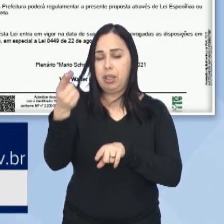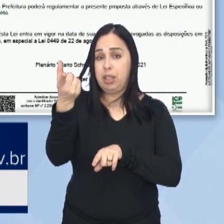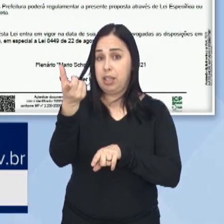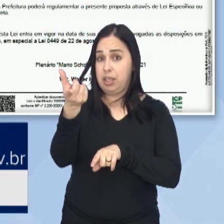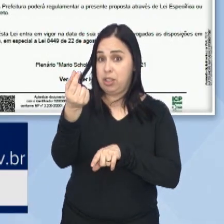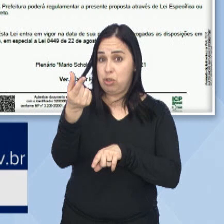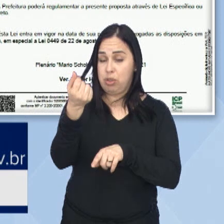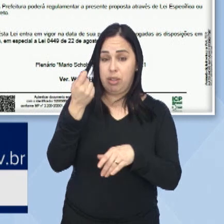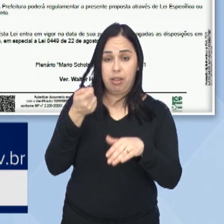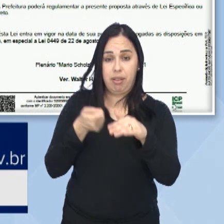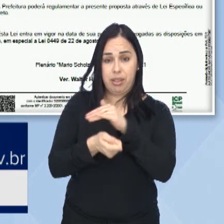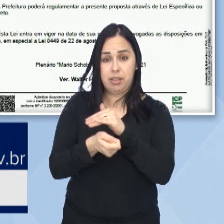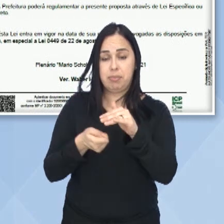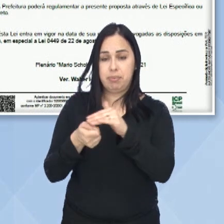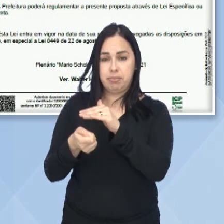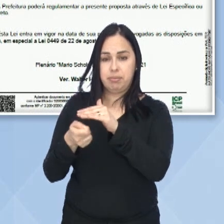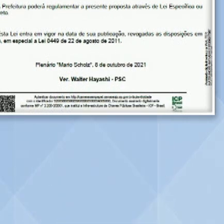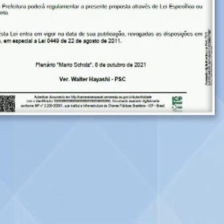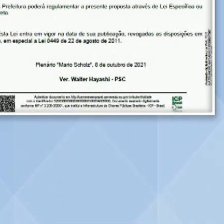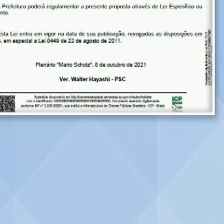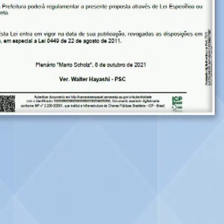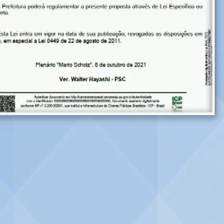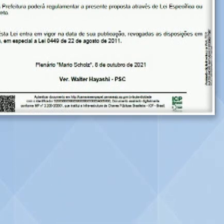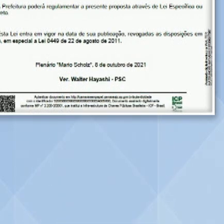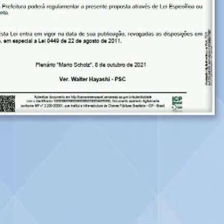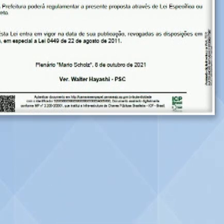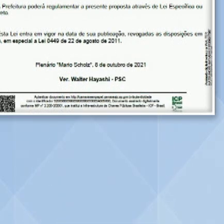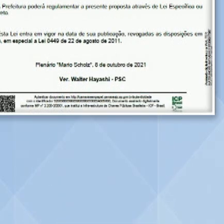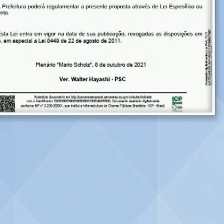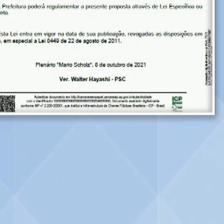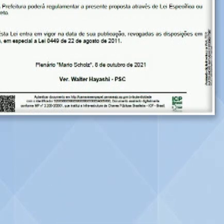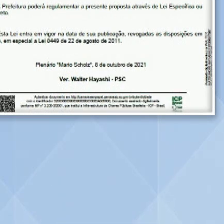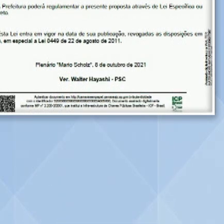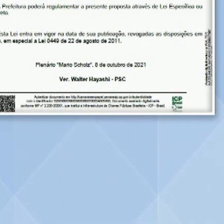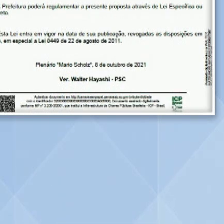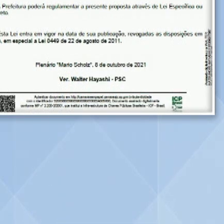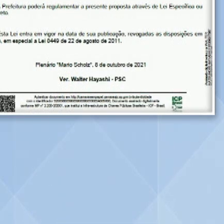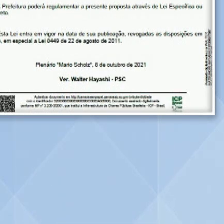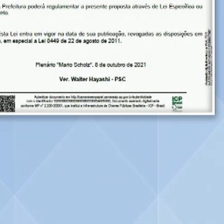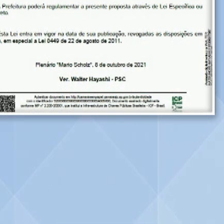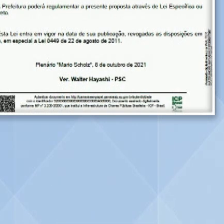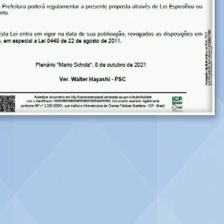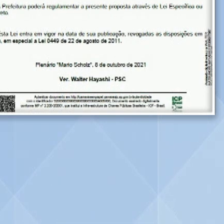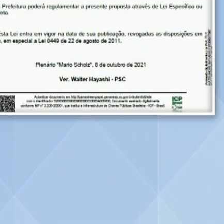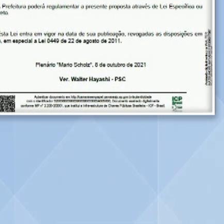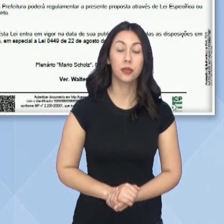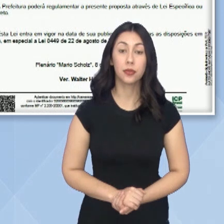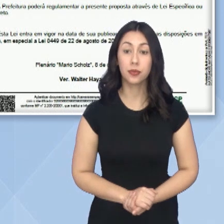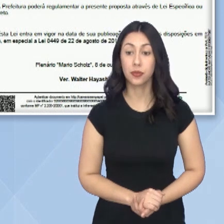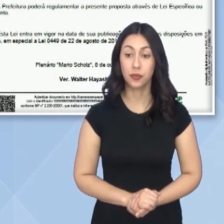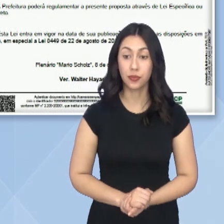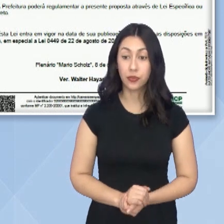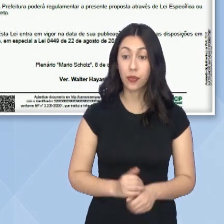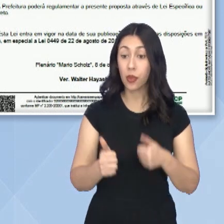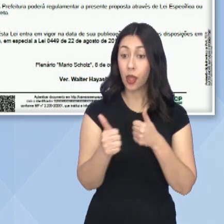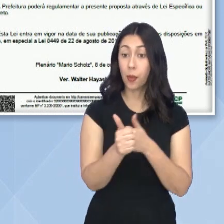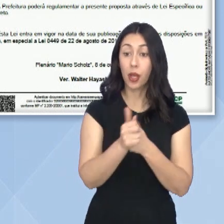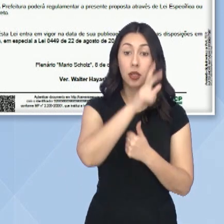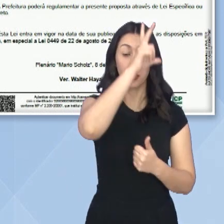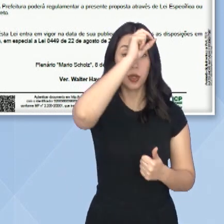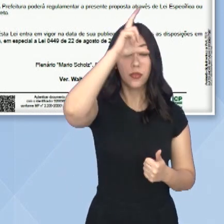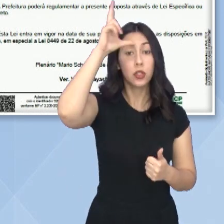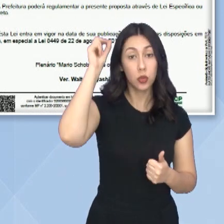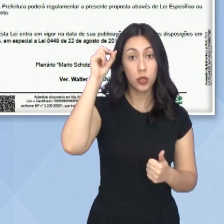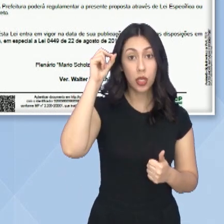investimento no estacionamento ao lado do Paço Municipal. Ali tem o estacionamento e